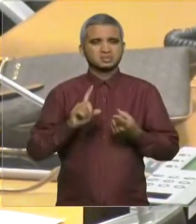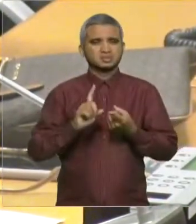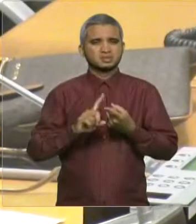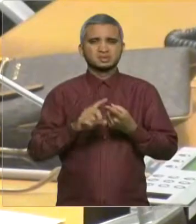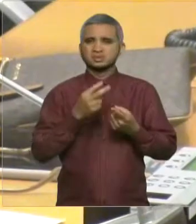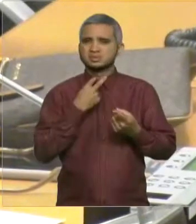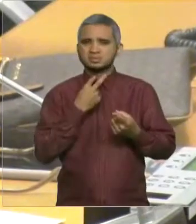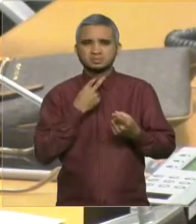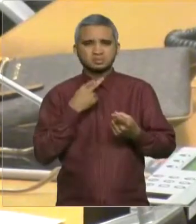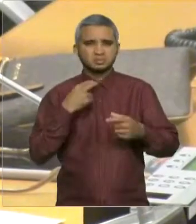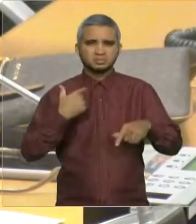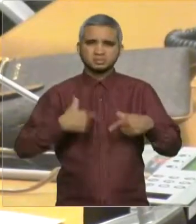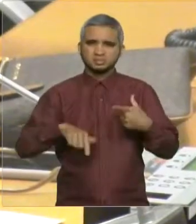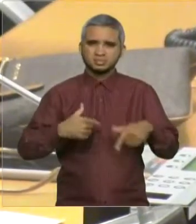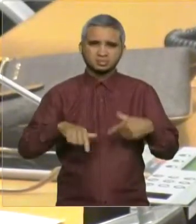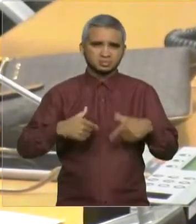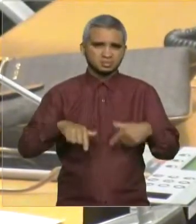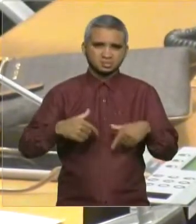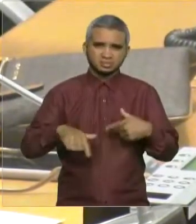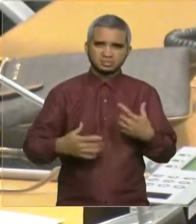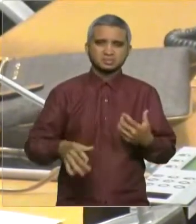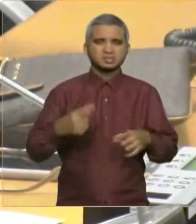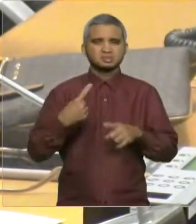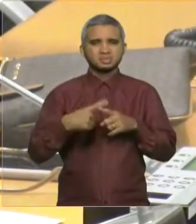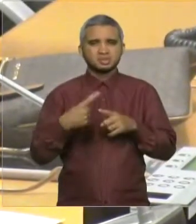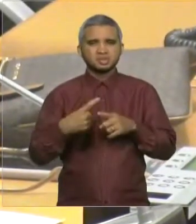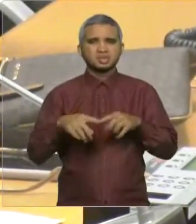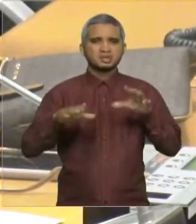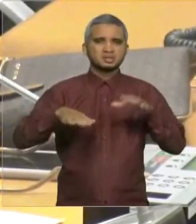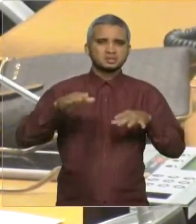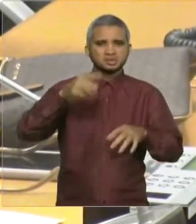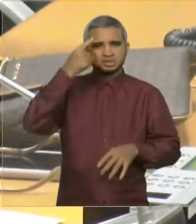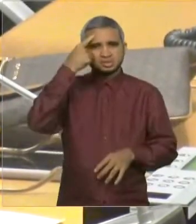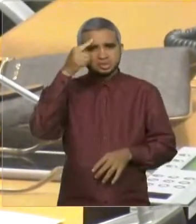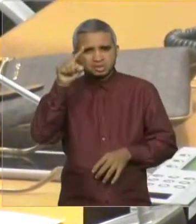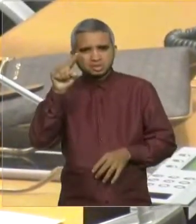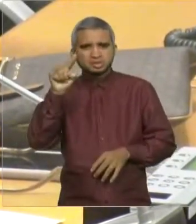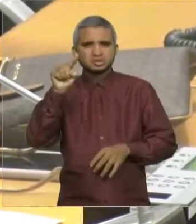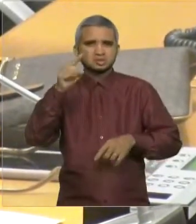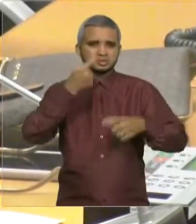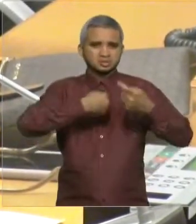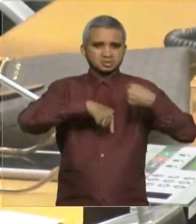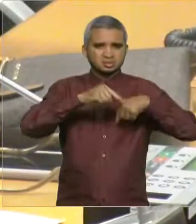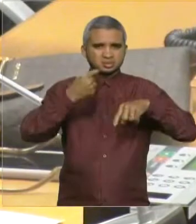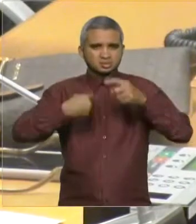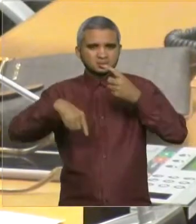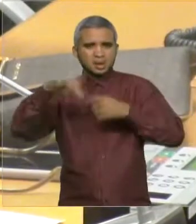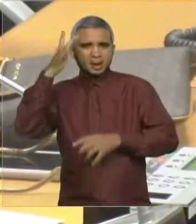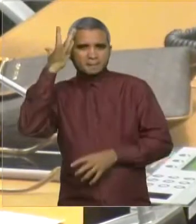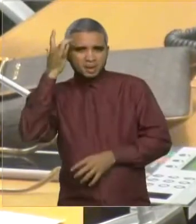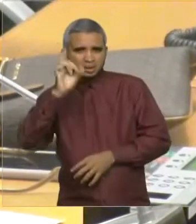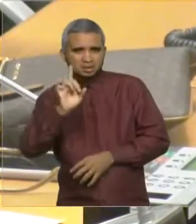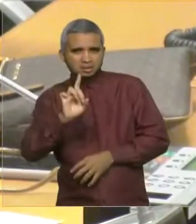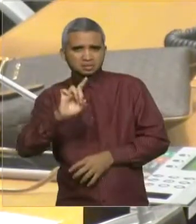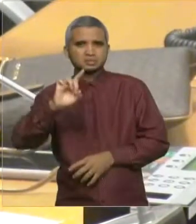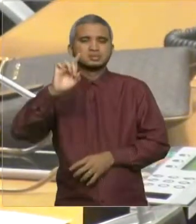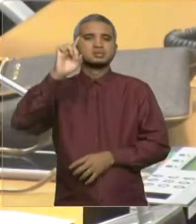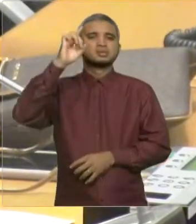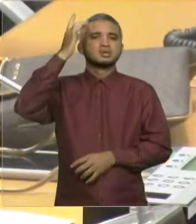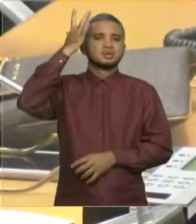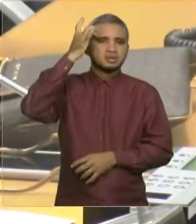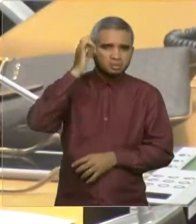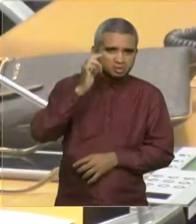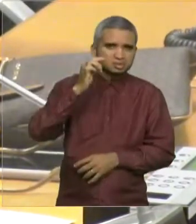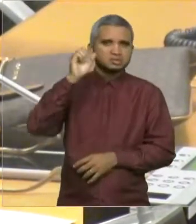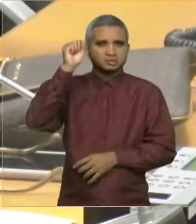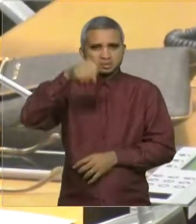não, para debaixo de uma máquina, ficam 4, às vezes 5 horas. Como é que vai trabalhar? Como é que vai produzir? Mas são pessoas...